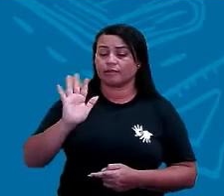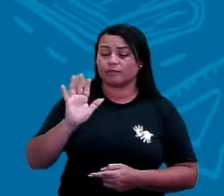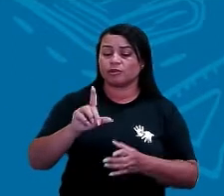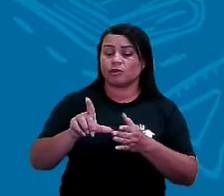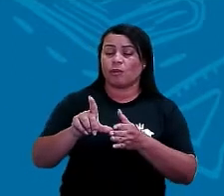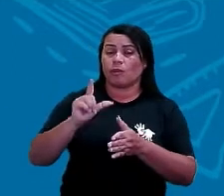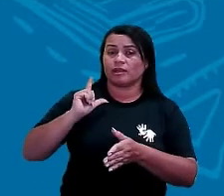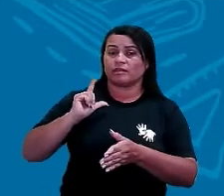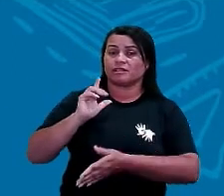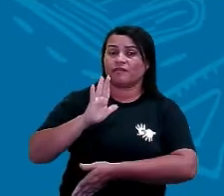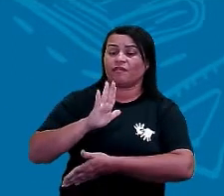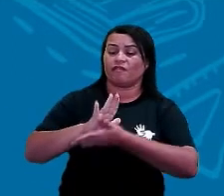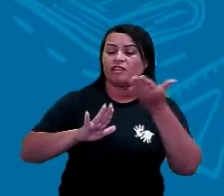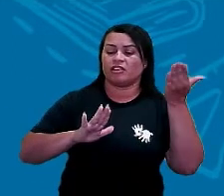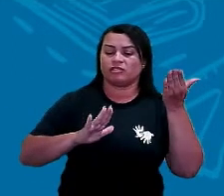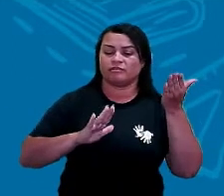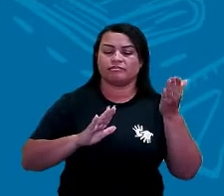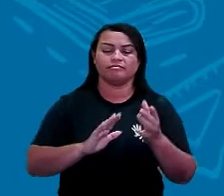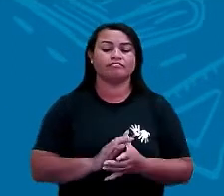antes de viajar.